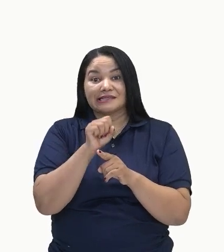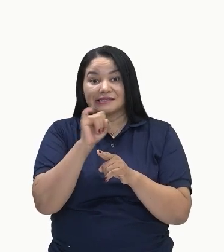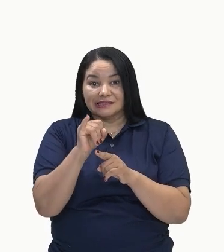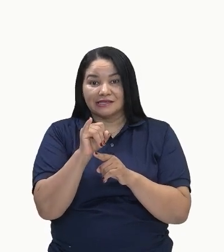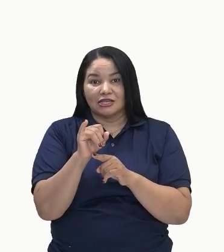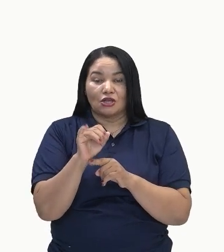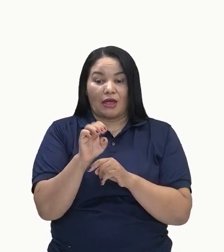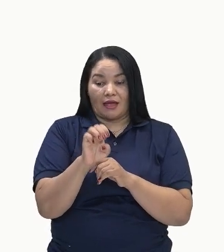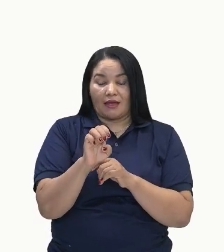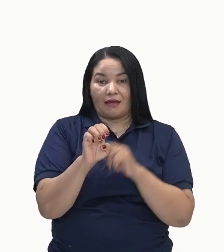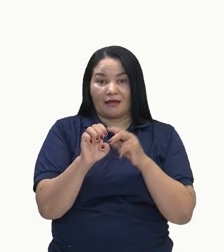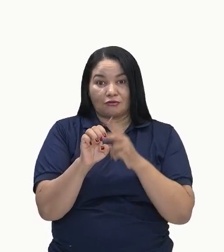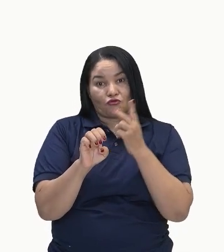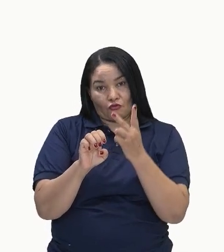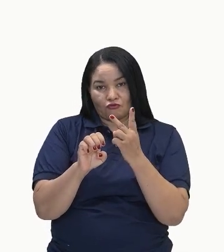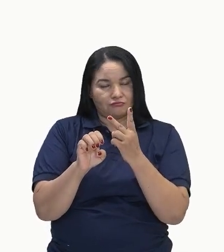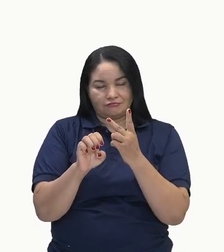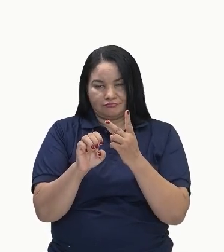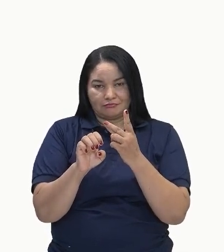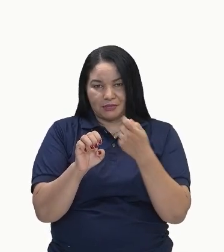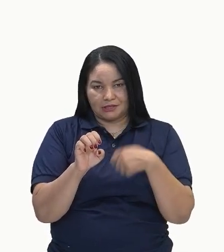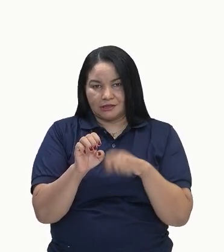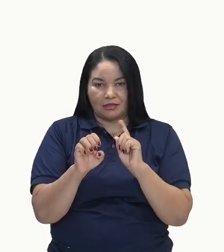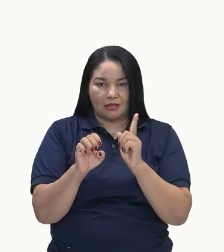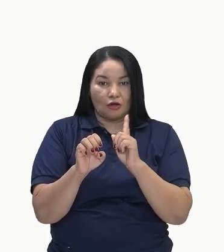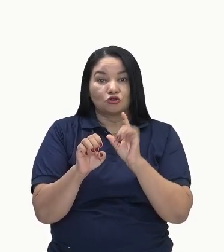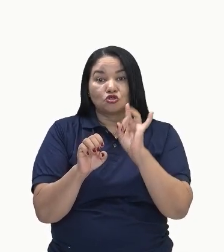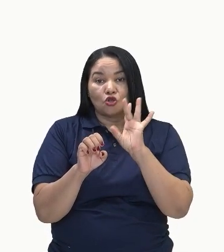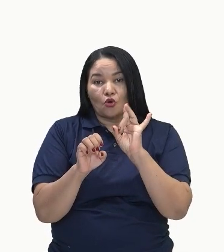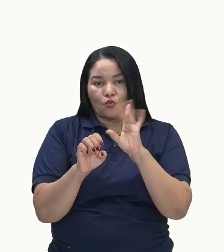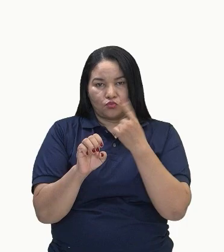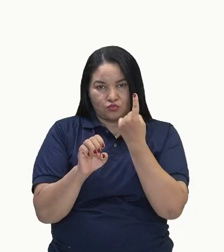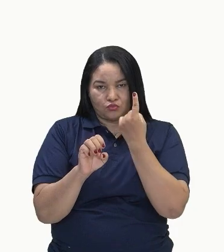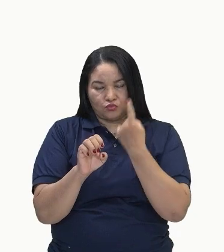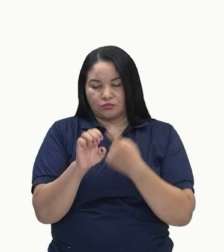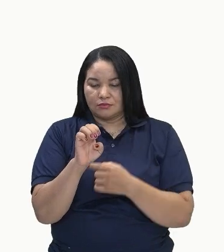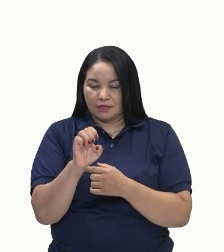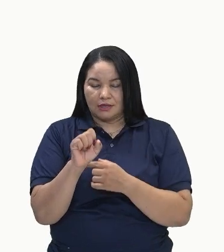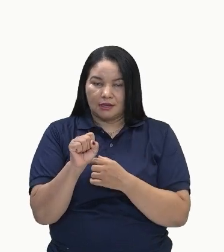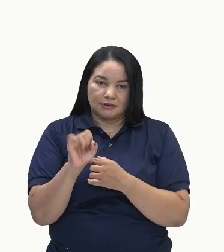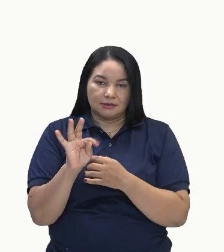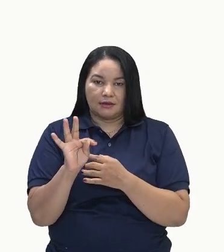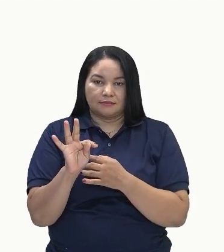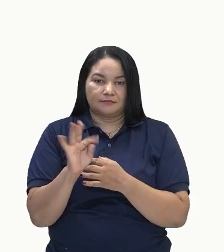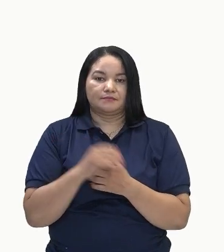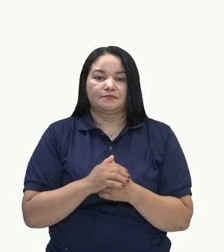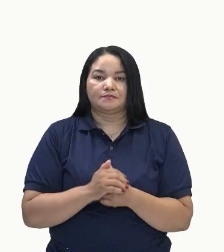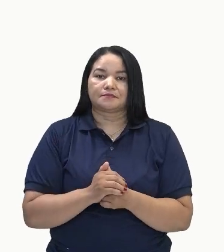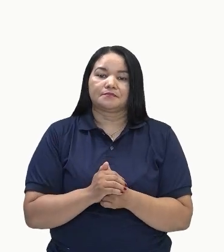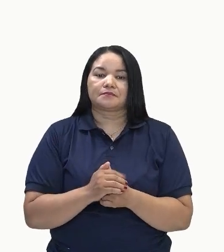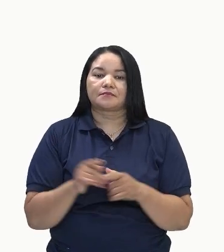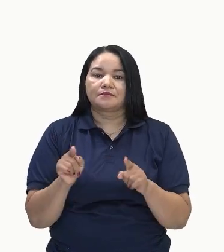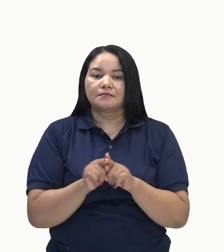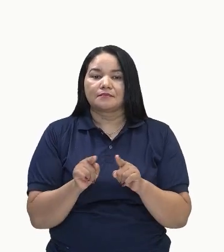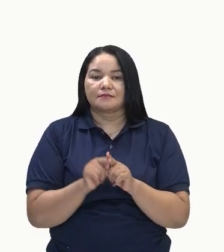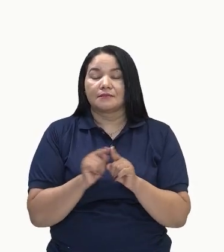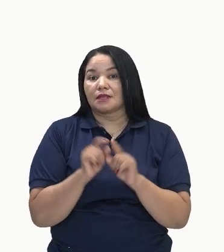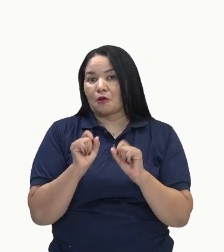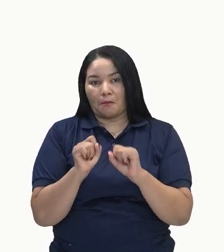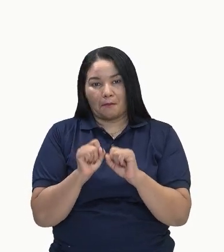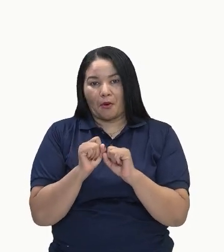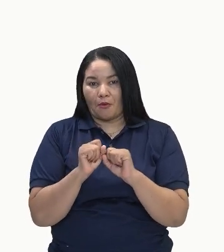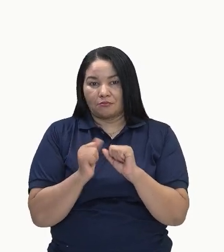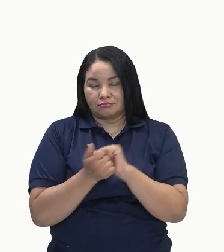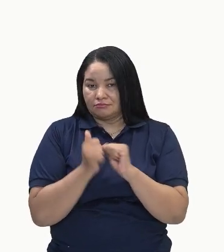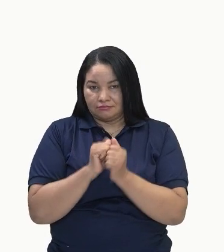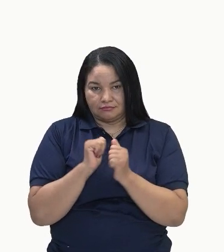com 2 S. Então, ficaria mais difícil. Então, nesse caso, a língua também tende a transformar, né, deixar tudo